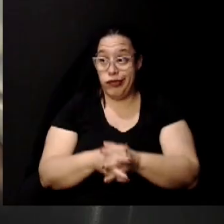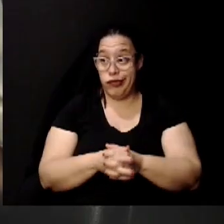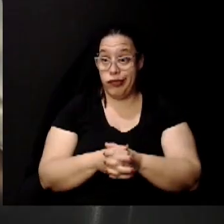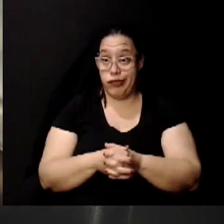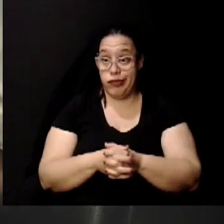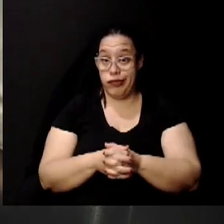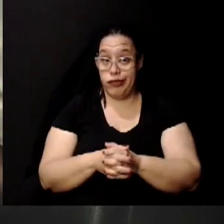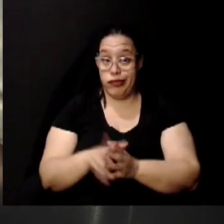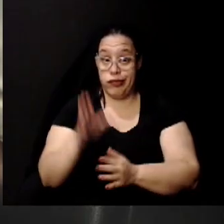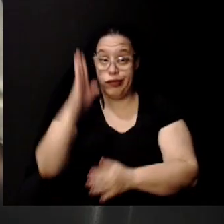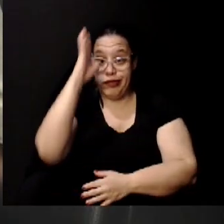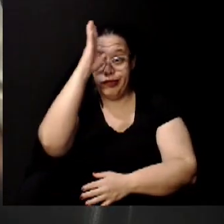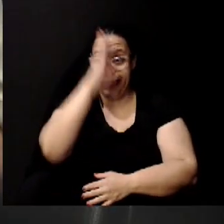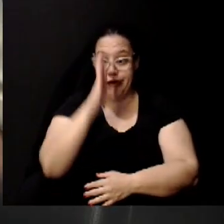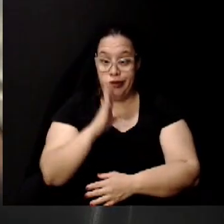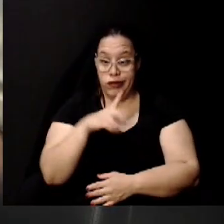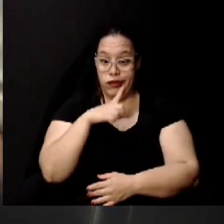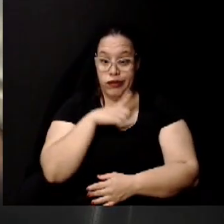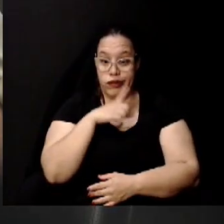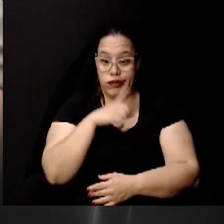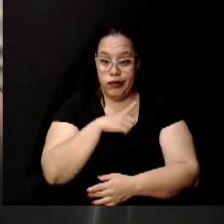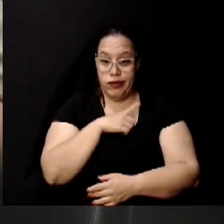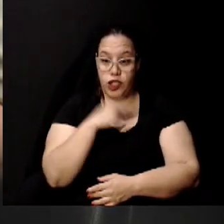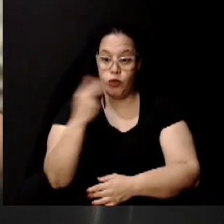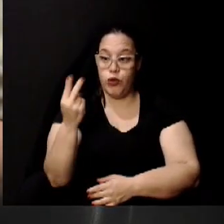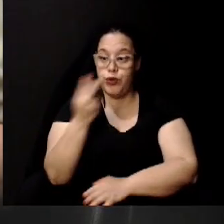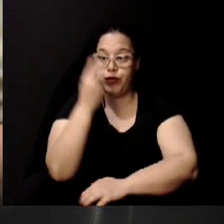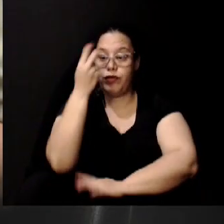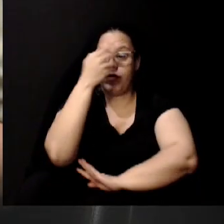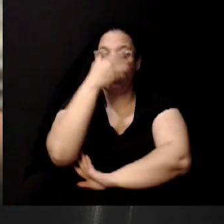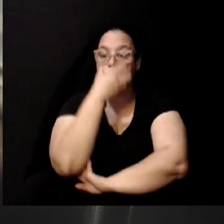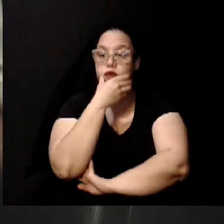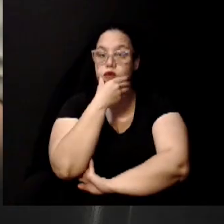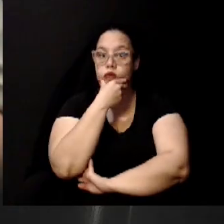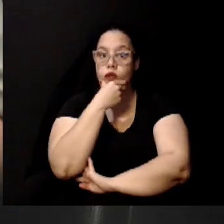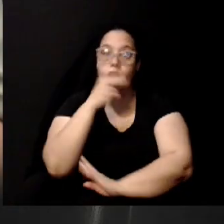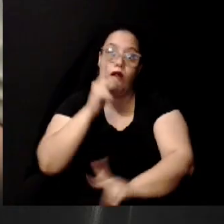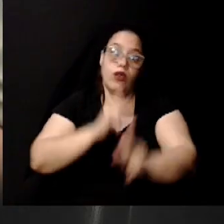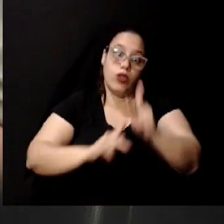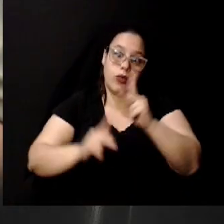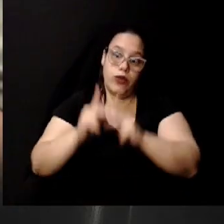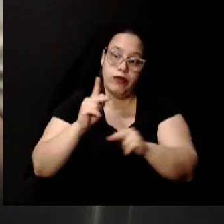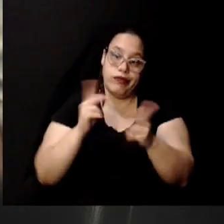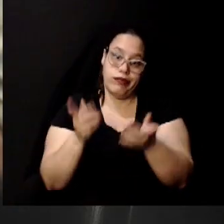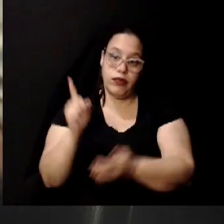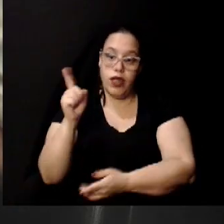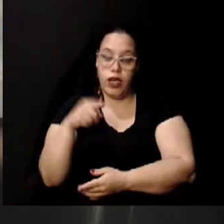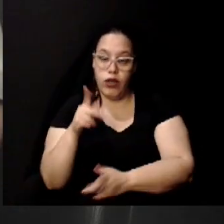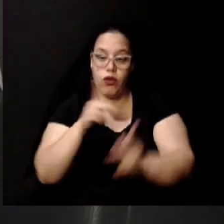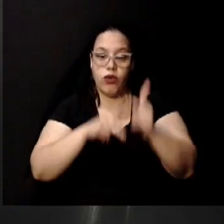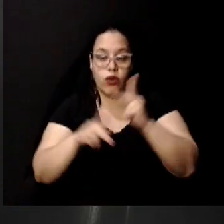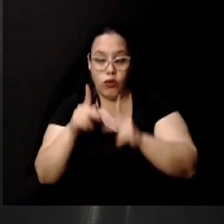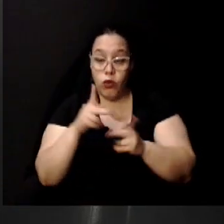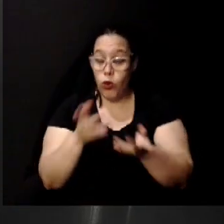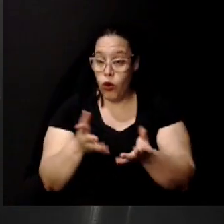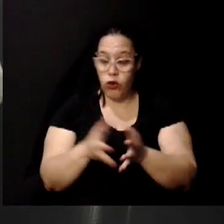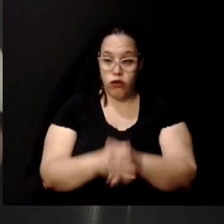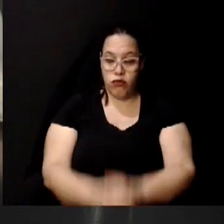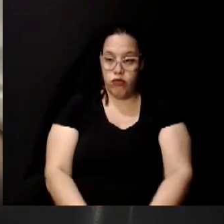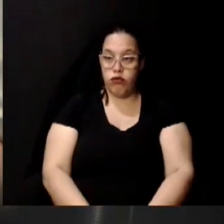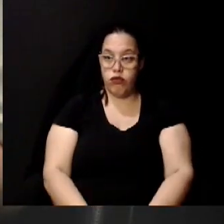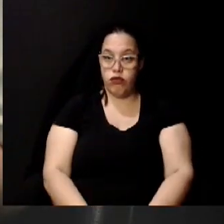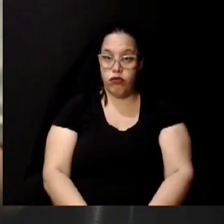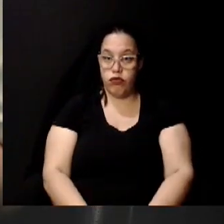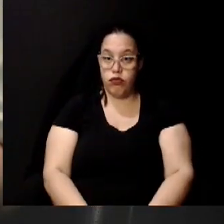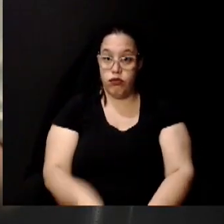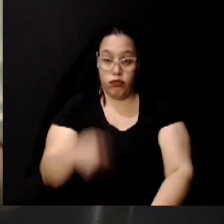que o Brasil tem de mais valioso? Né? O seu povo. É o seu povo. É as nossas riquezas e